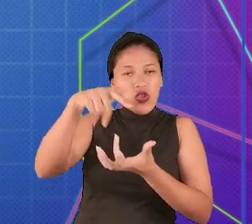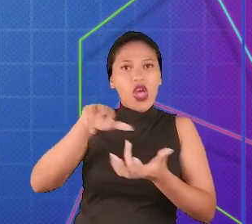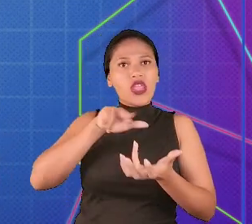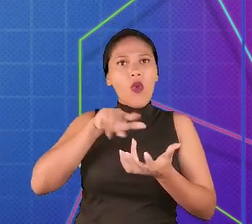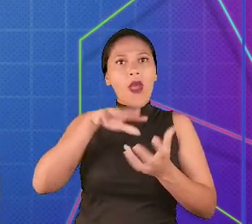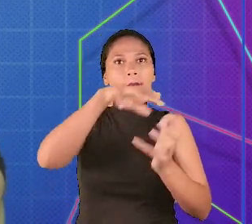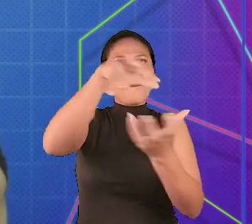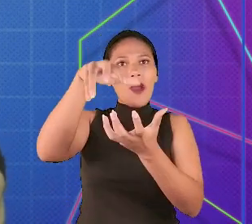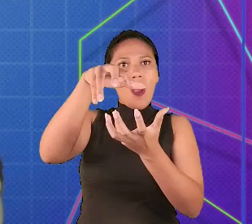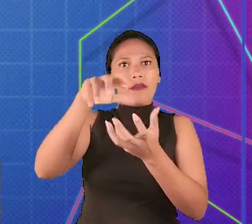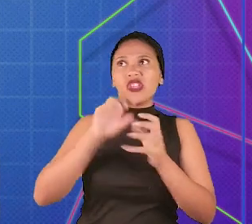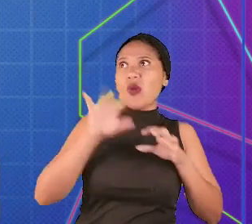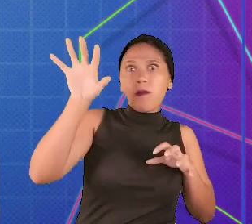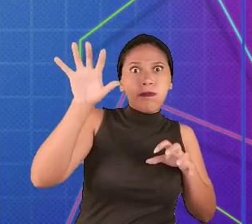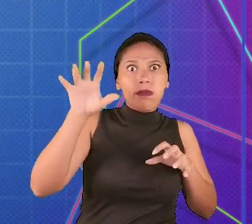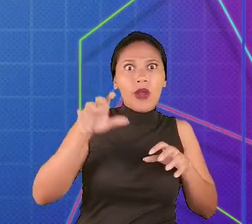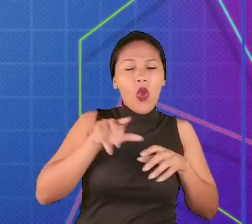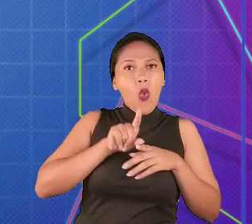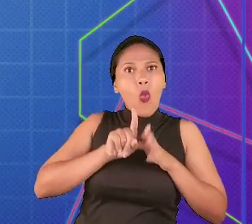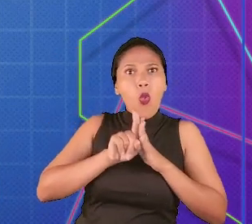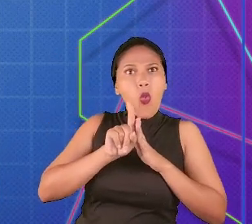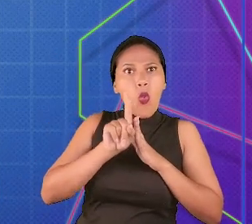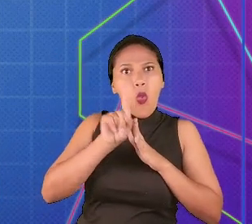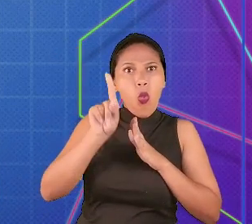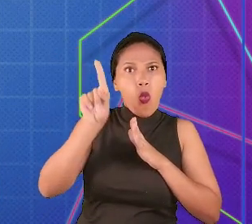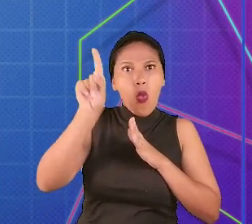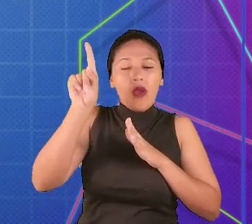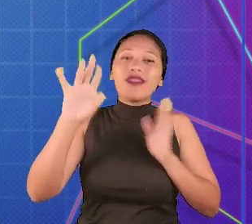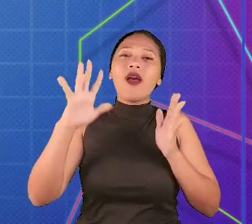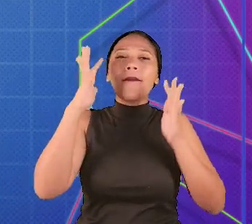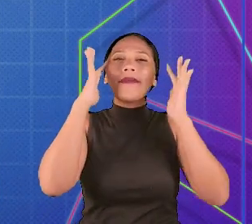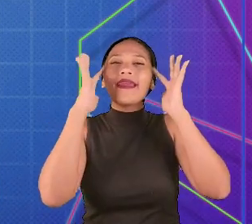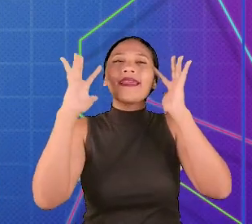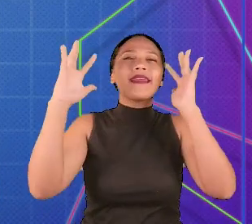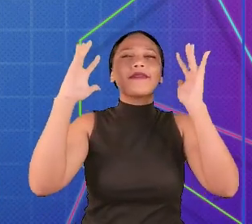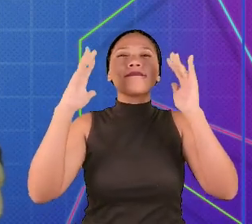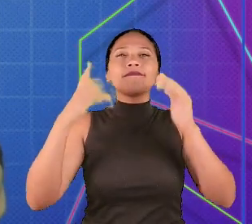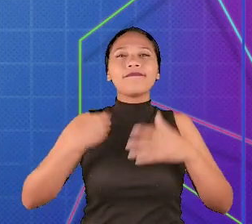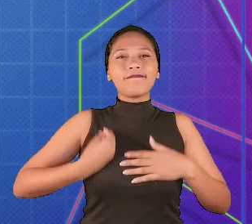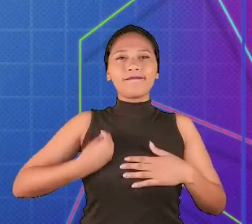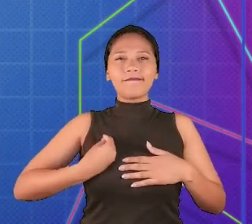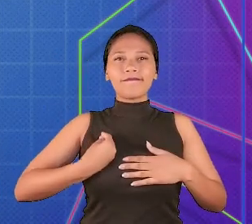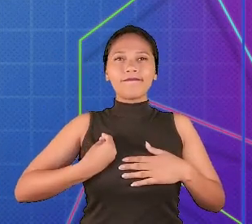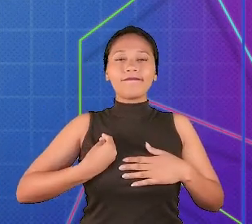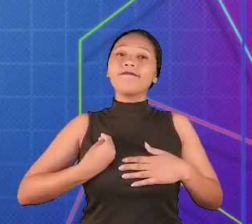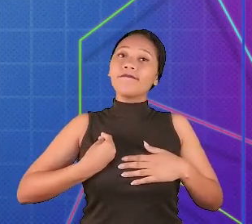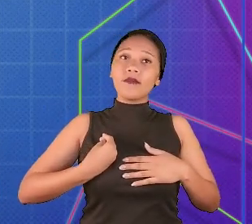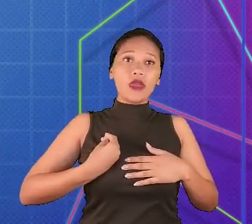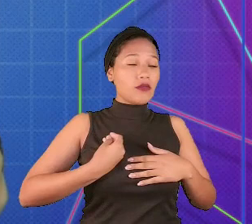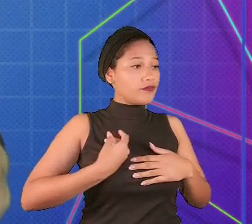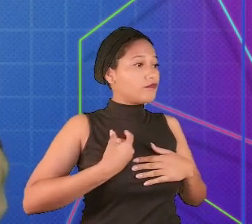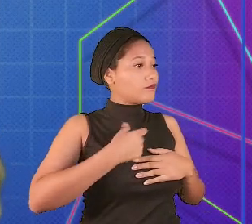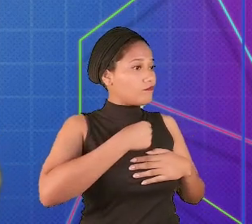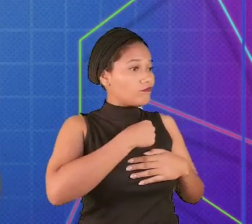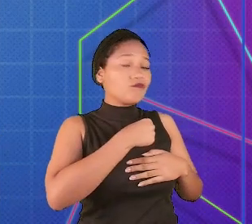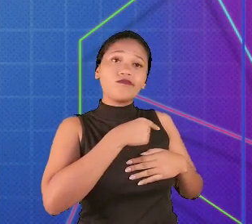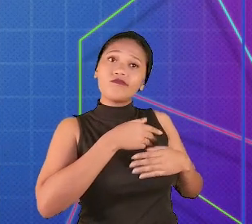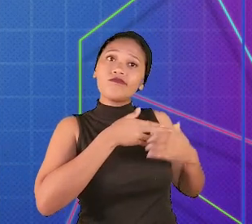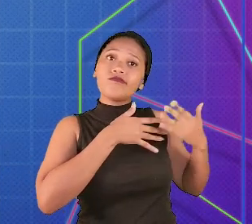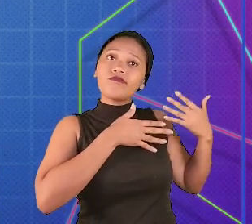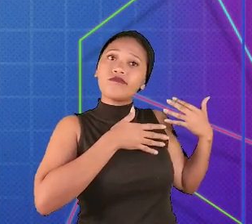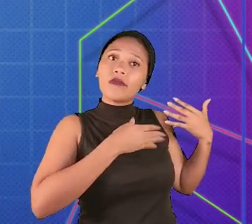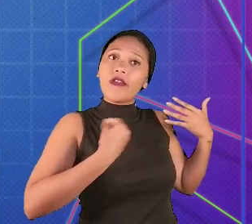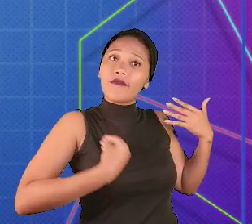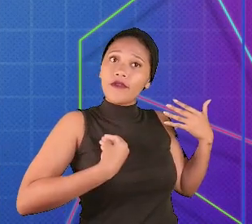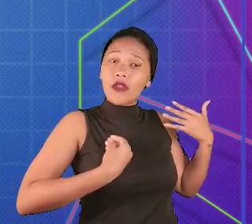não é literalmente um planeta diferente, tá? É como se fosse um lugar mental onde o protagonista está. Ele sai desse mundo comum de um